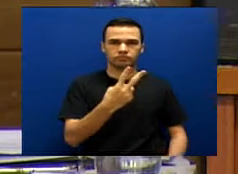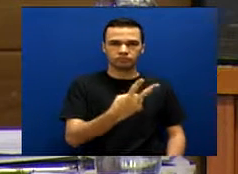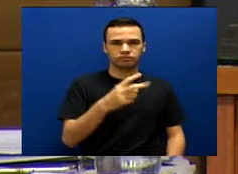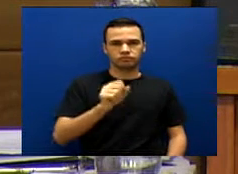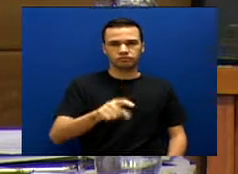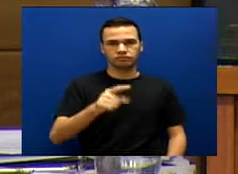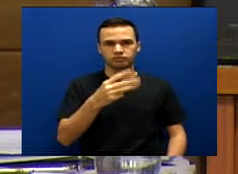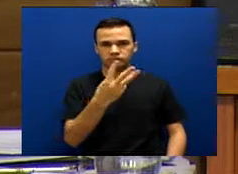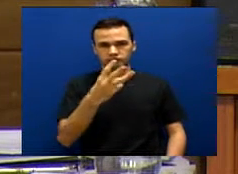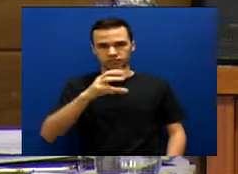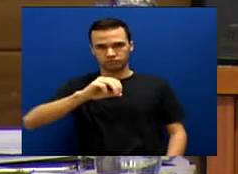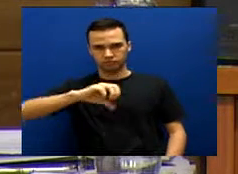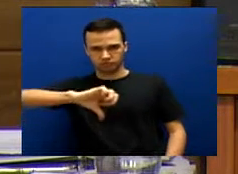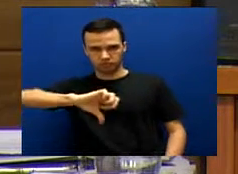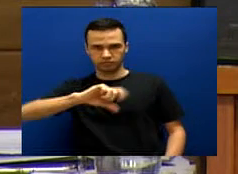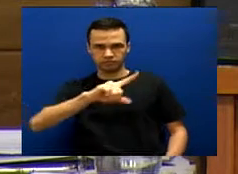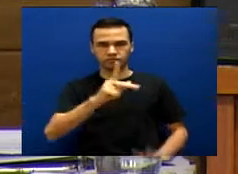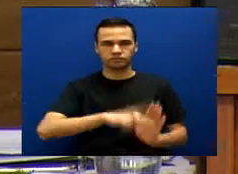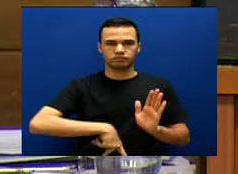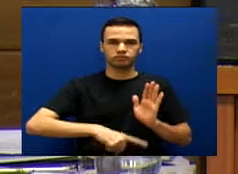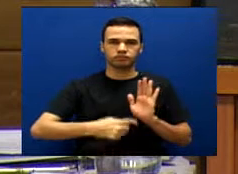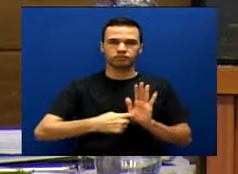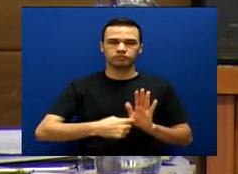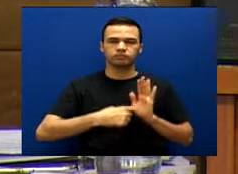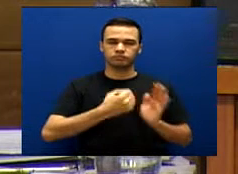2.309. Protocolo de número